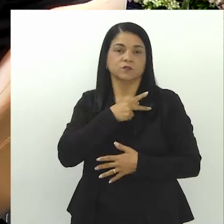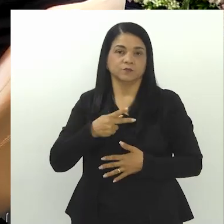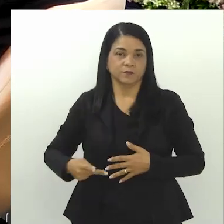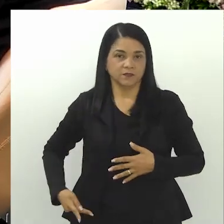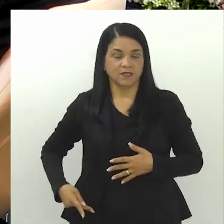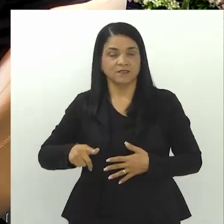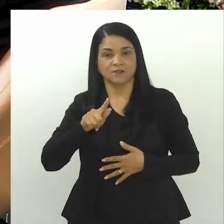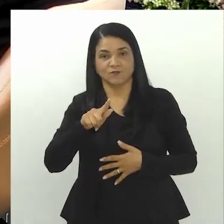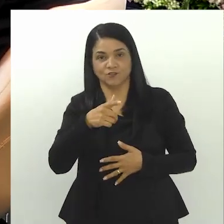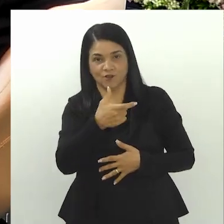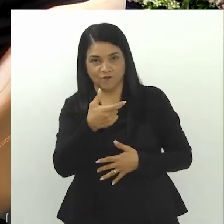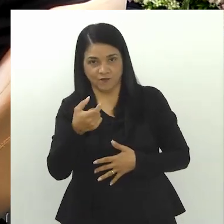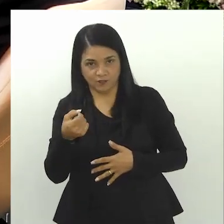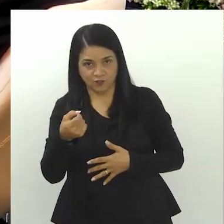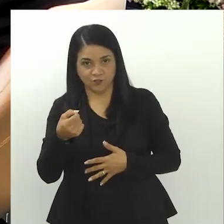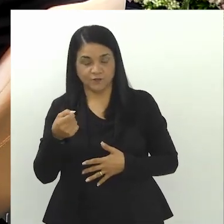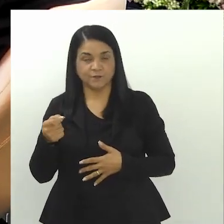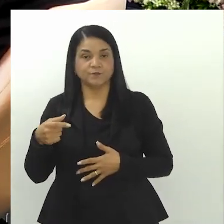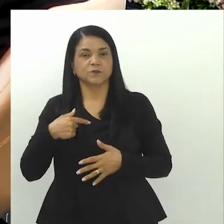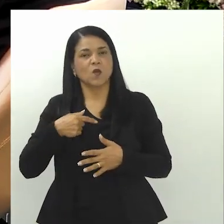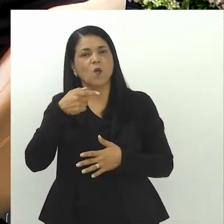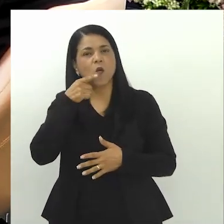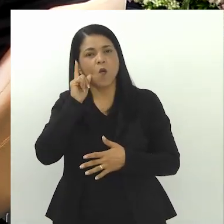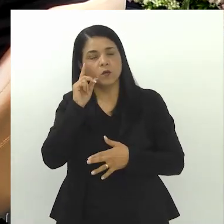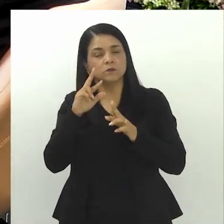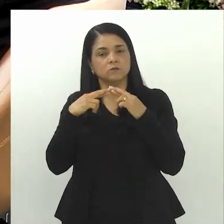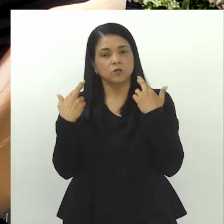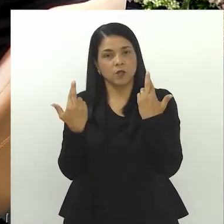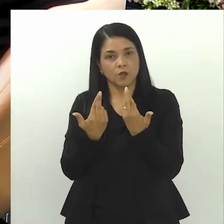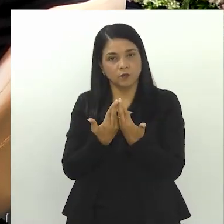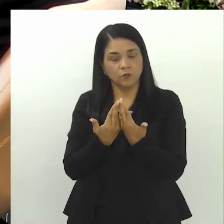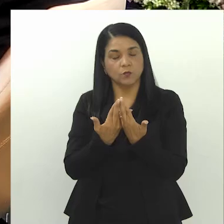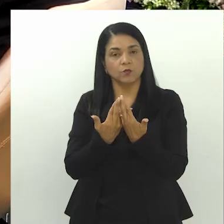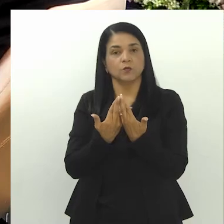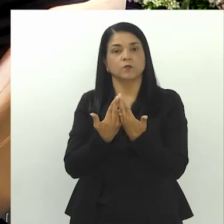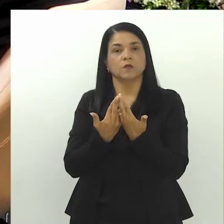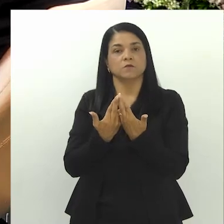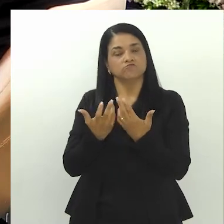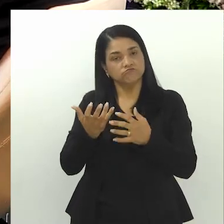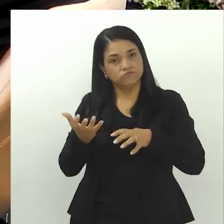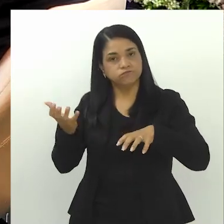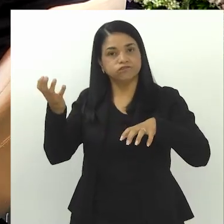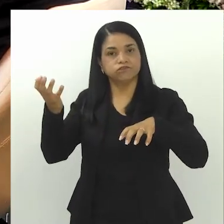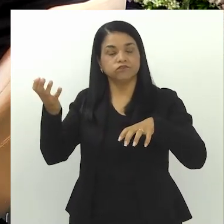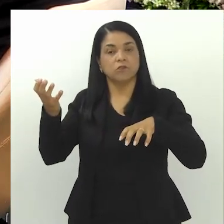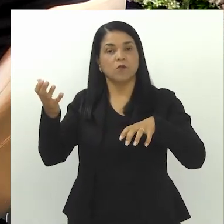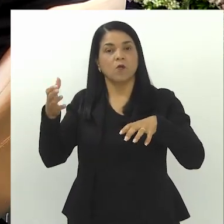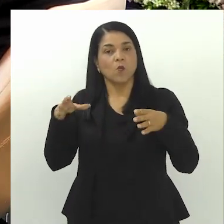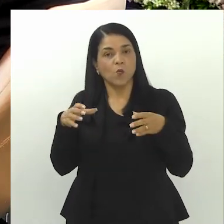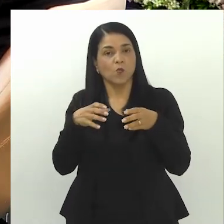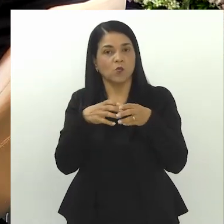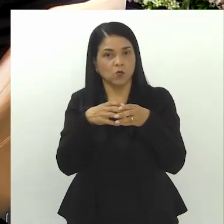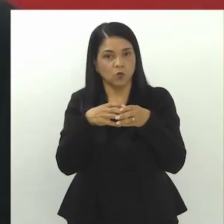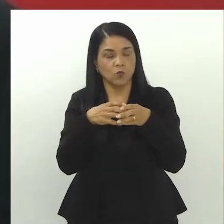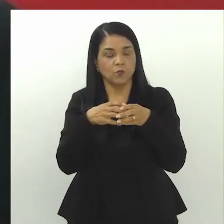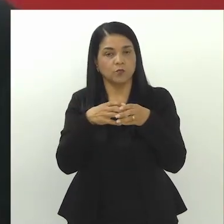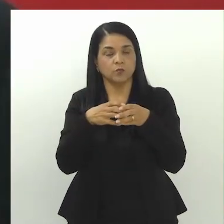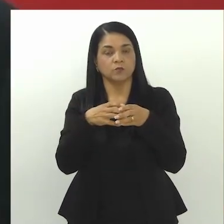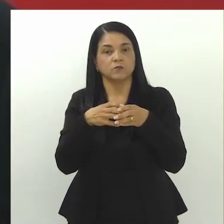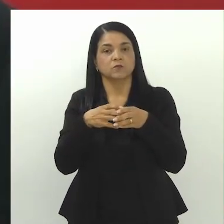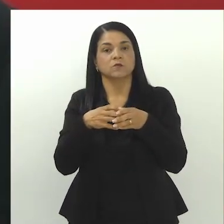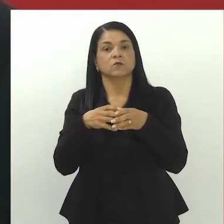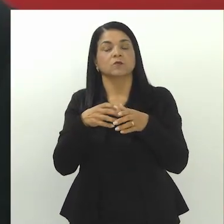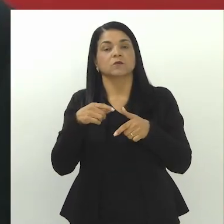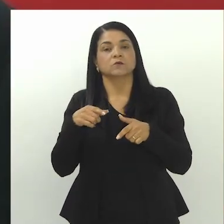próxima presidência do G20, ainda ontem se reuniu conosco no Itamaraty, uma delegação chefiada